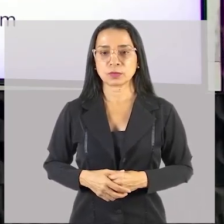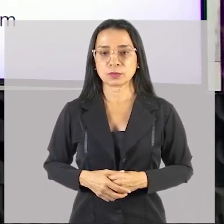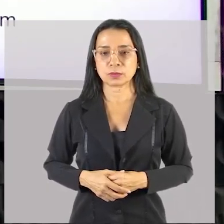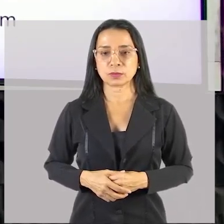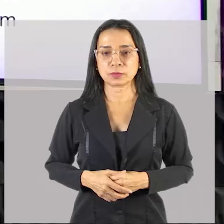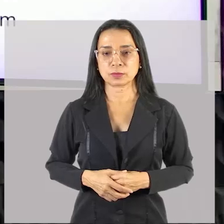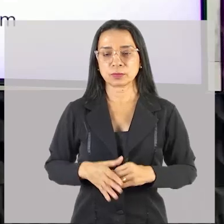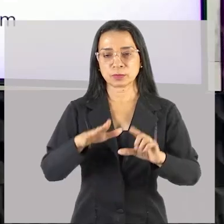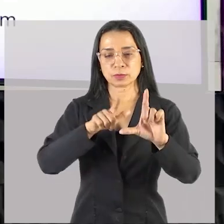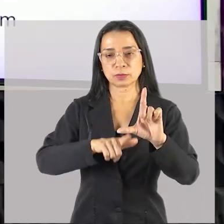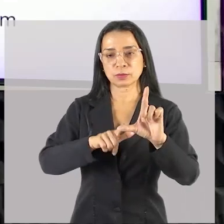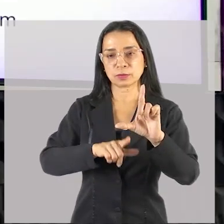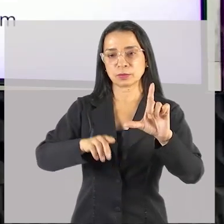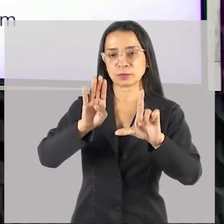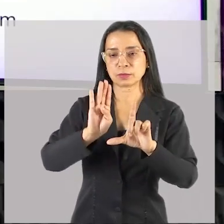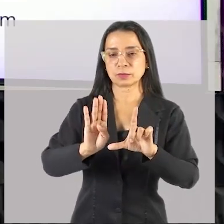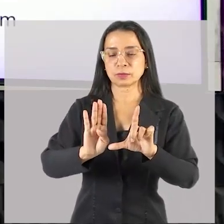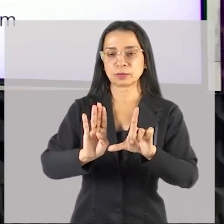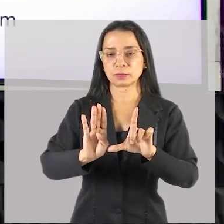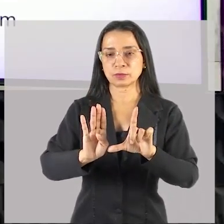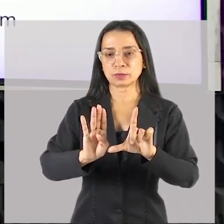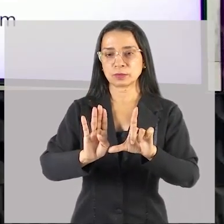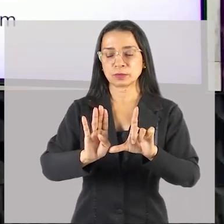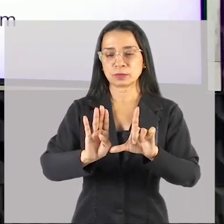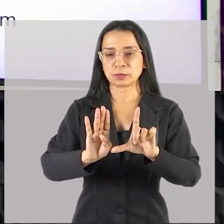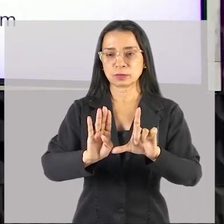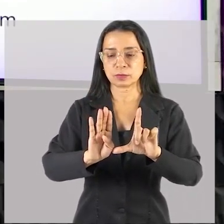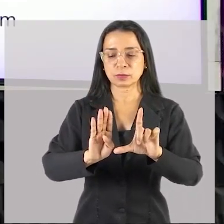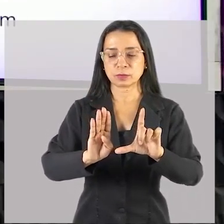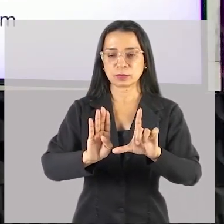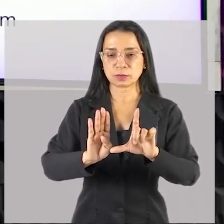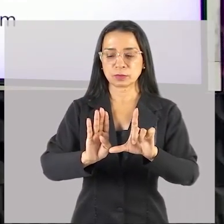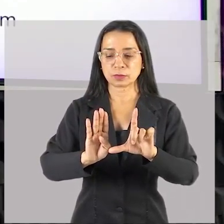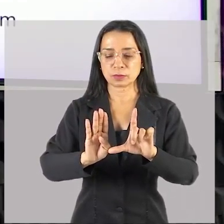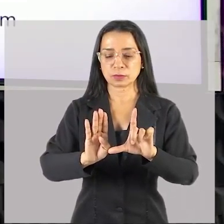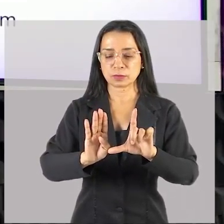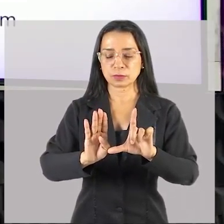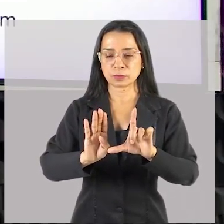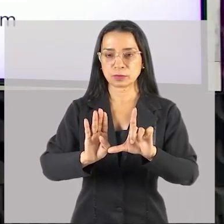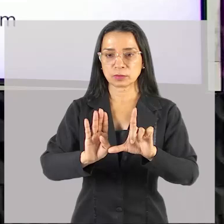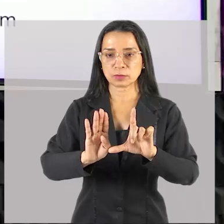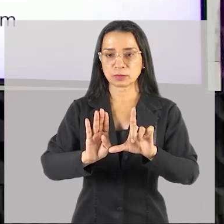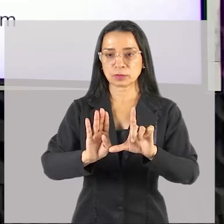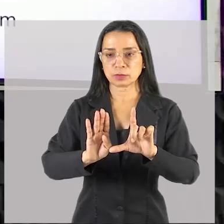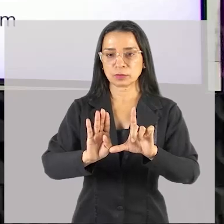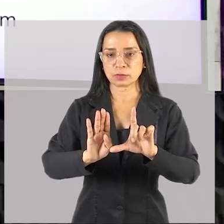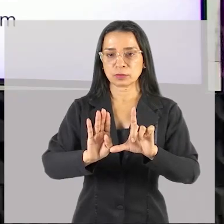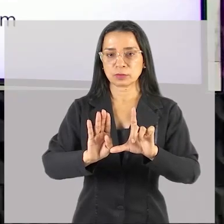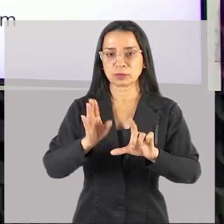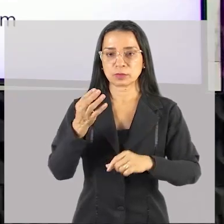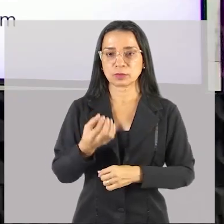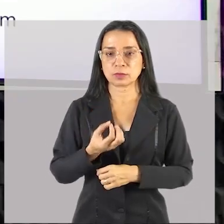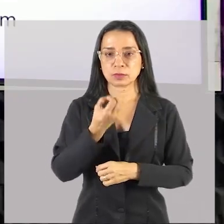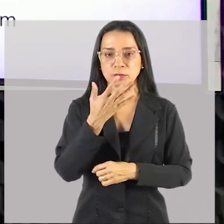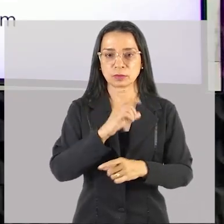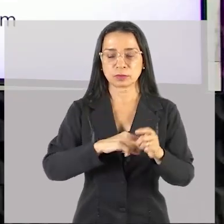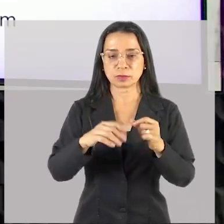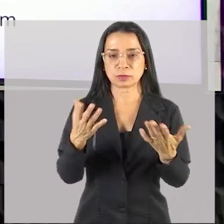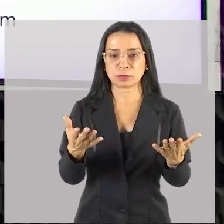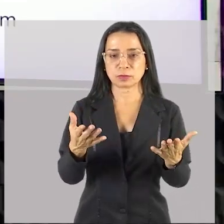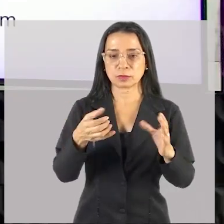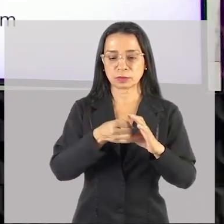adequada a o que pede a questão. Porque o que é a eudaimonia? É uma doutrina que visa buscar a finalidade das coisas, o sumo bem, a